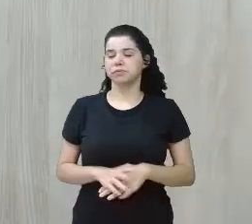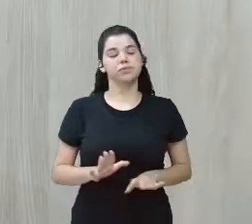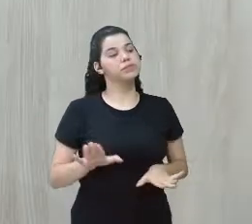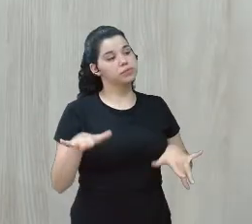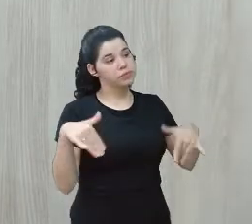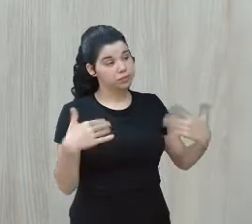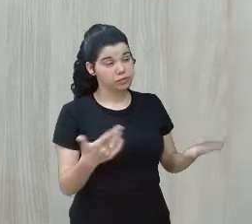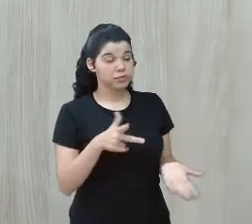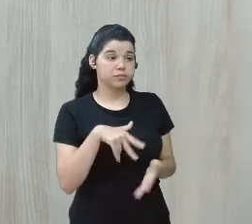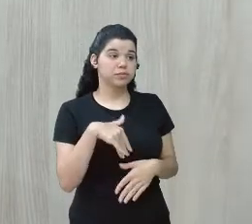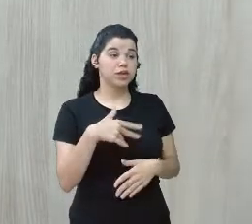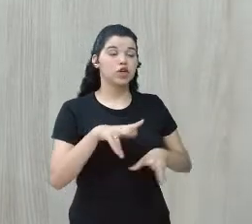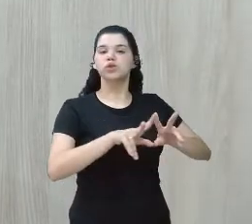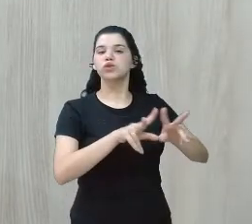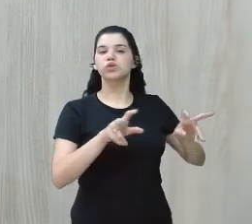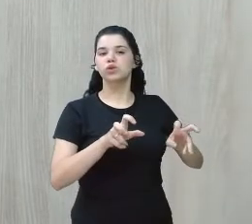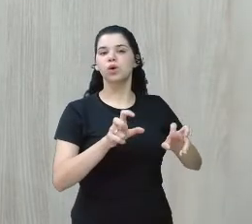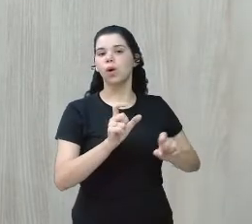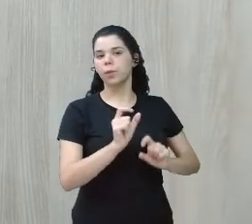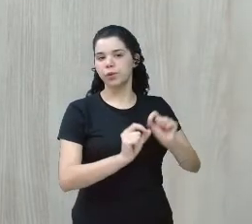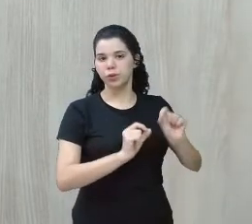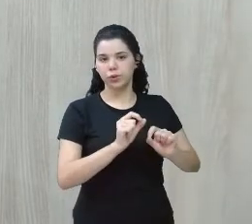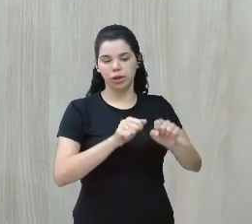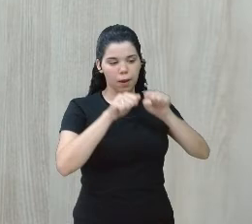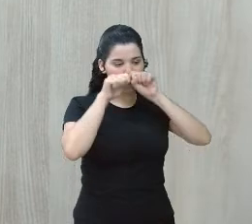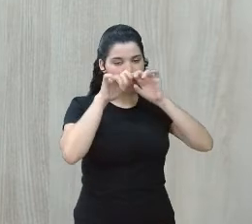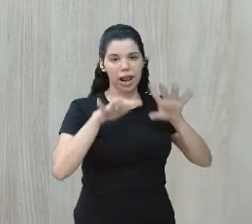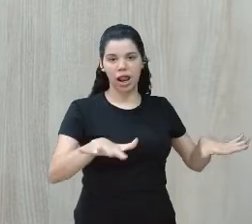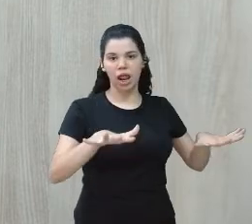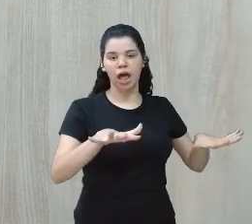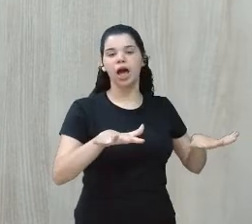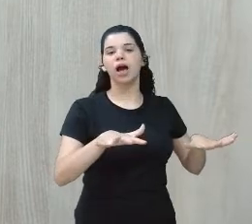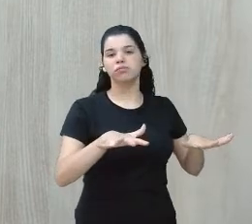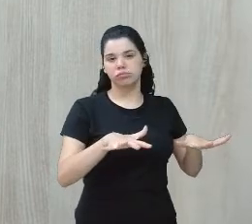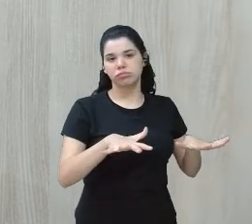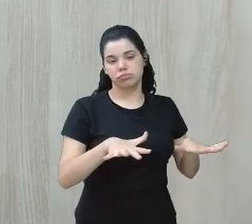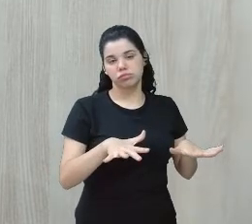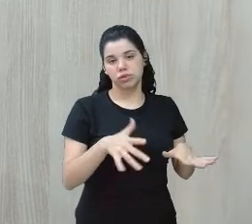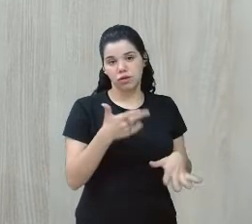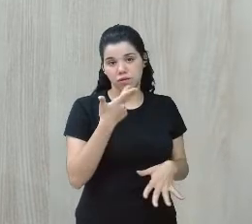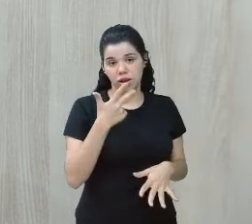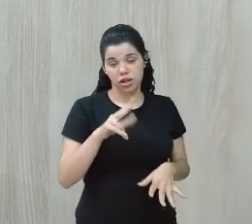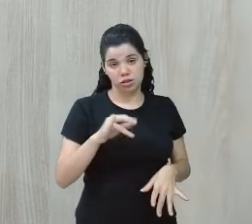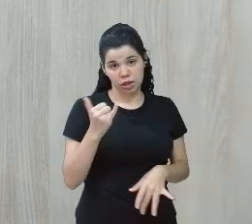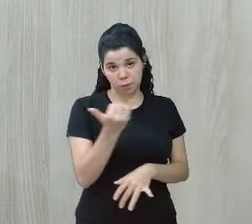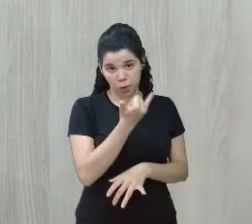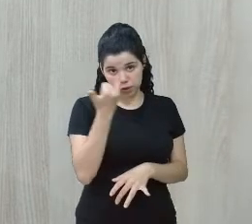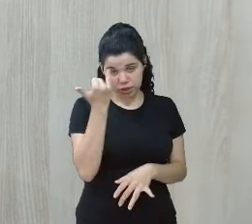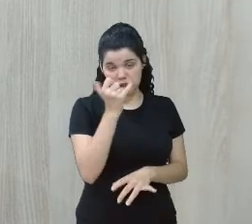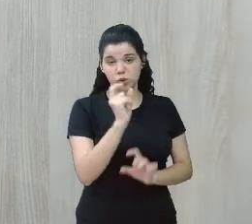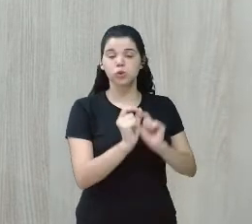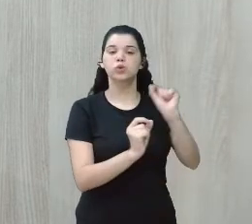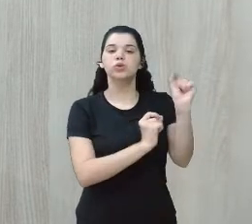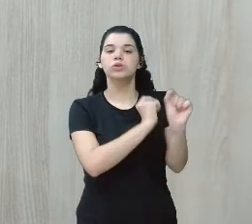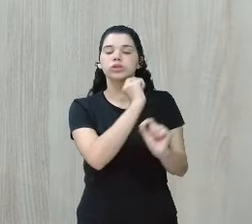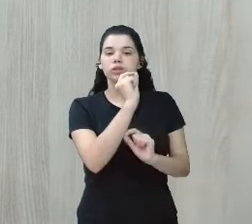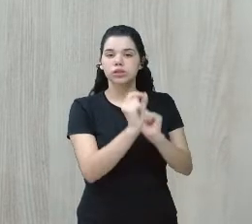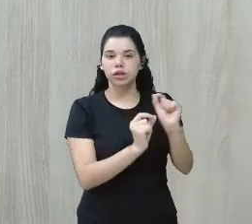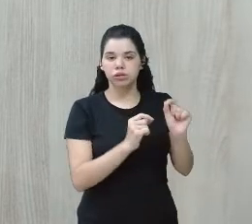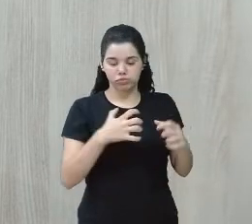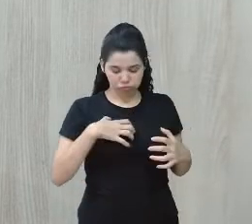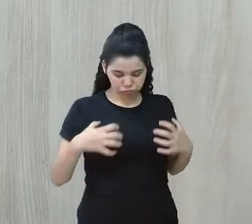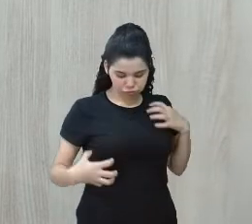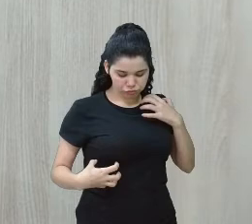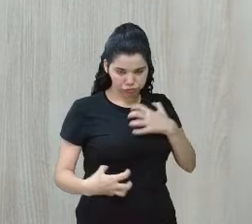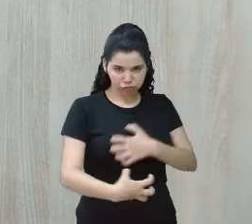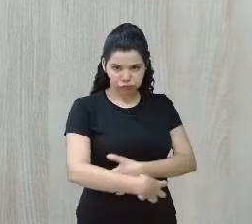é, Cláudia, com a questão aí, né, da transfusão, que nós queremos aqui salientar, é que esses órgãos,